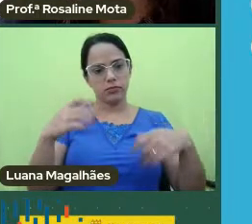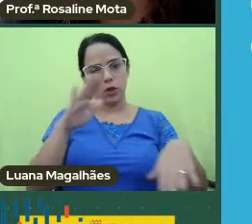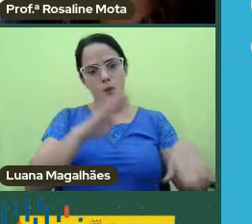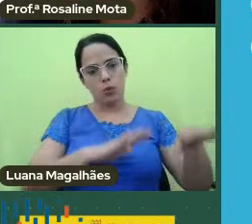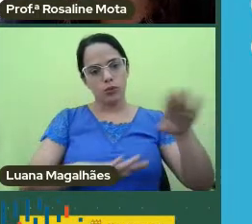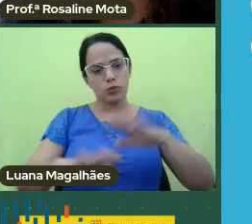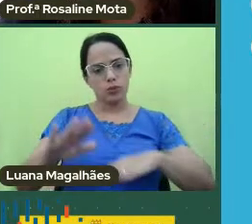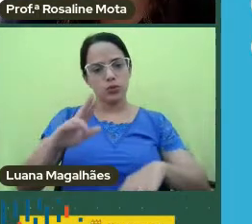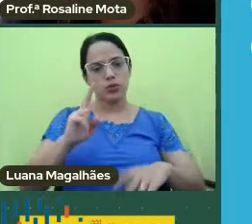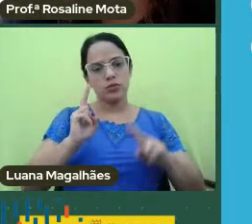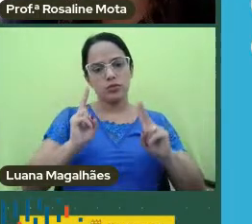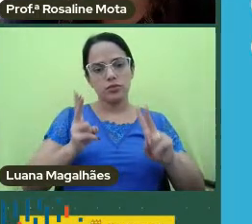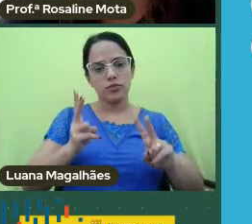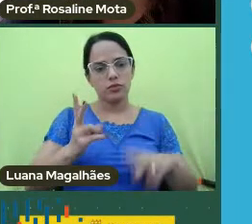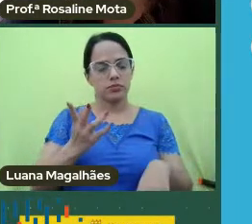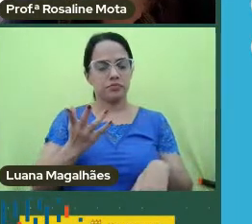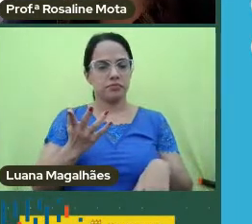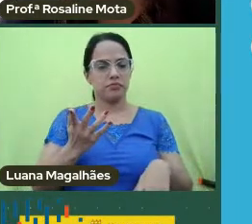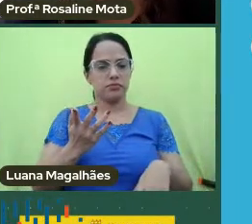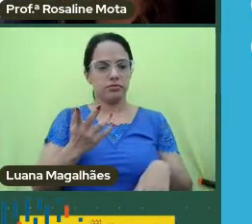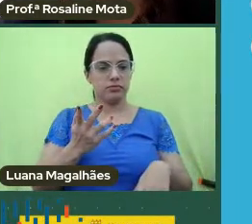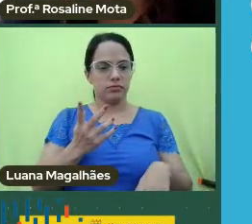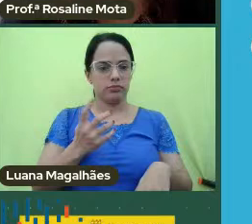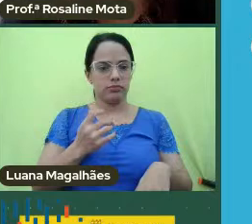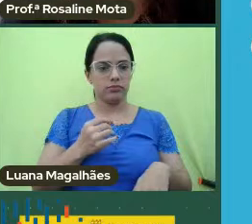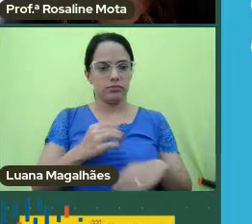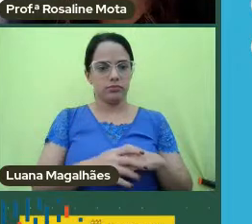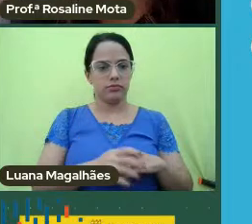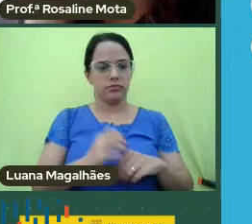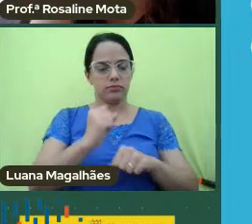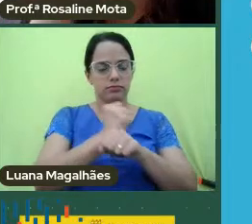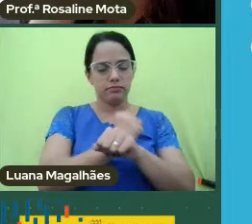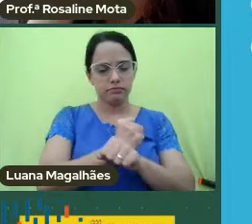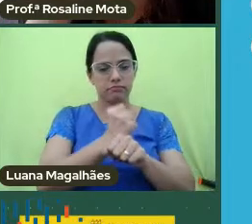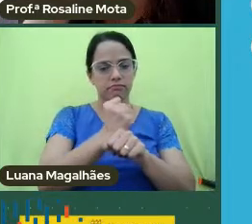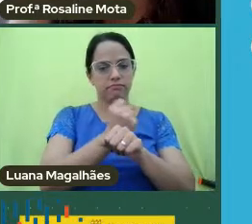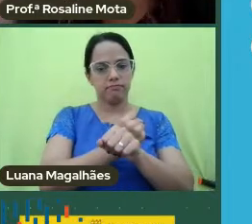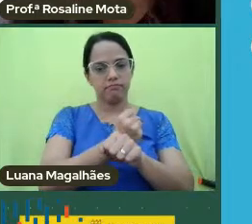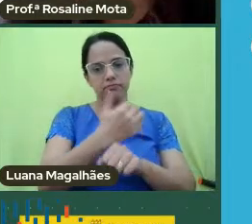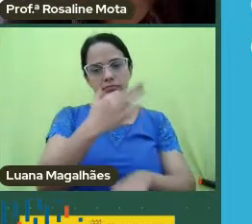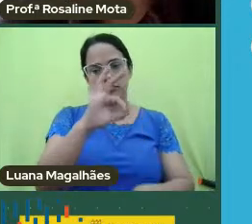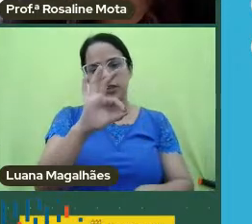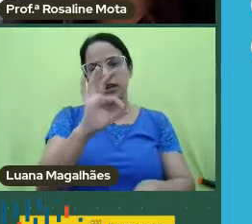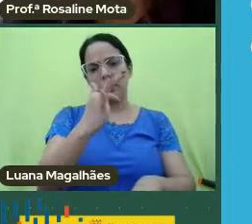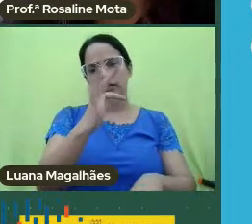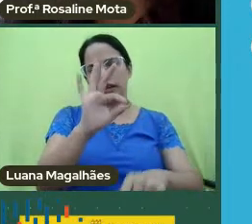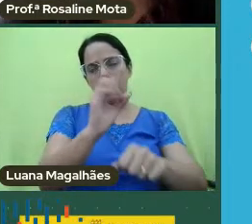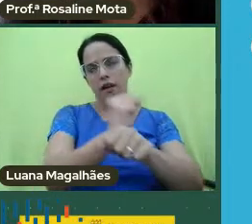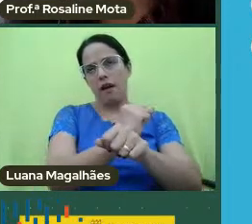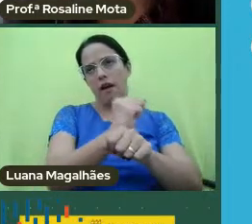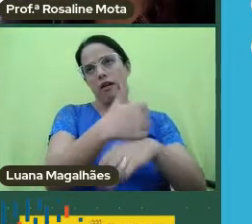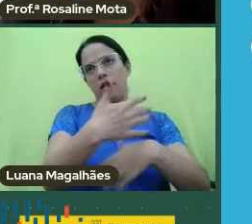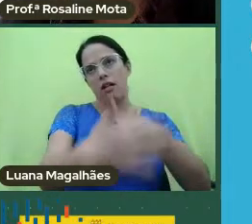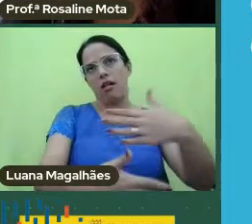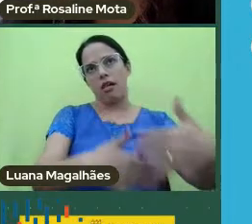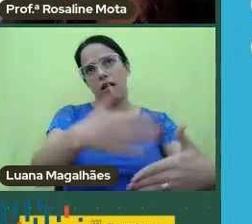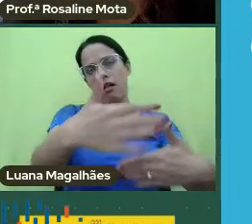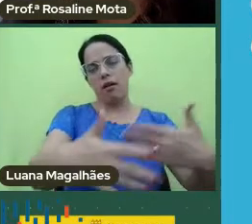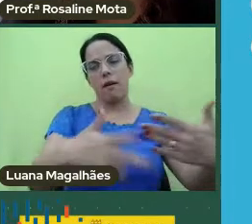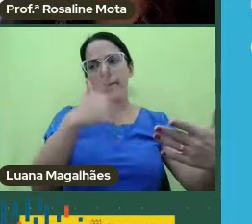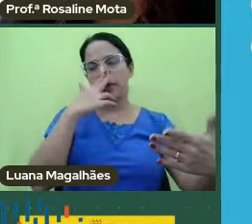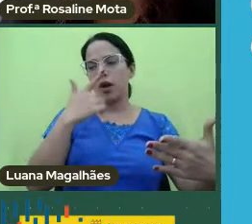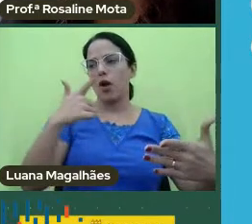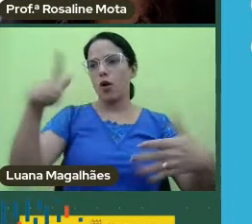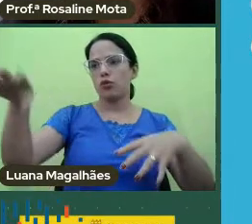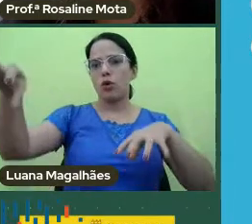cada vez maiores, e que durante décadas e décadas e décadas foi legado a segundo, a terceiro,